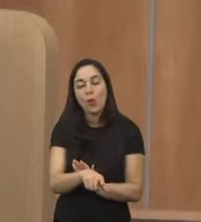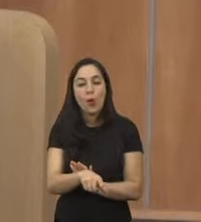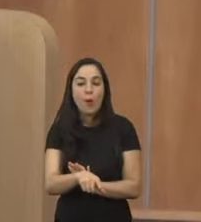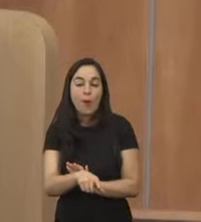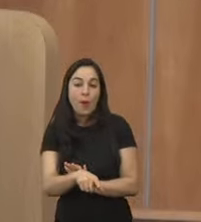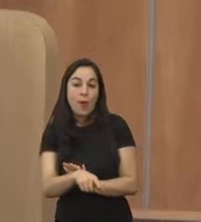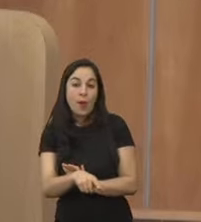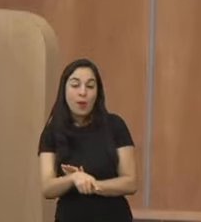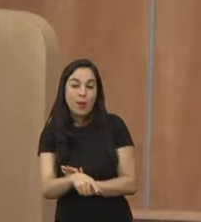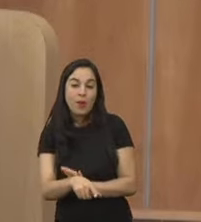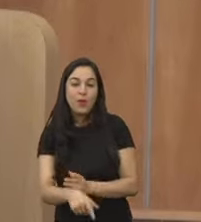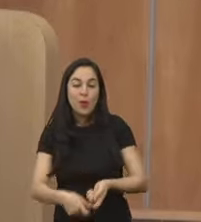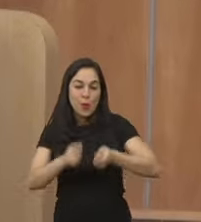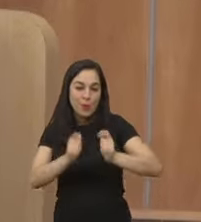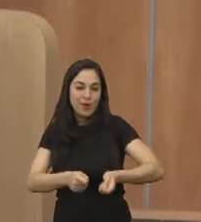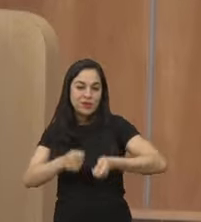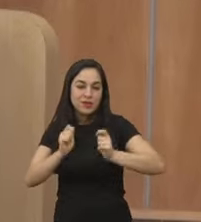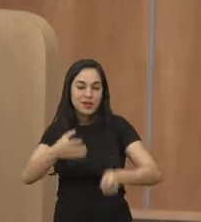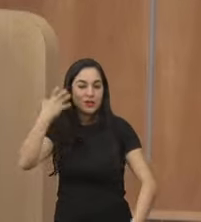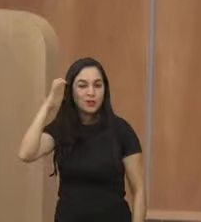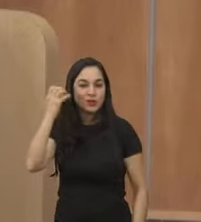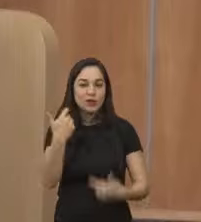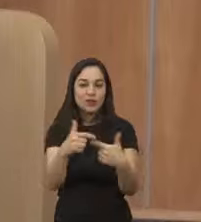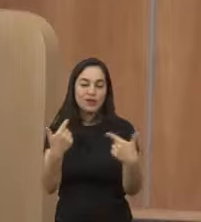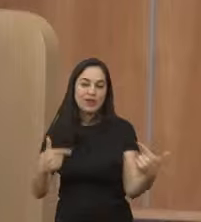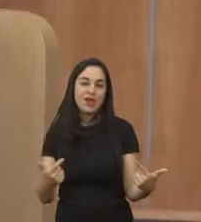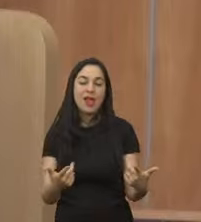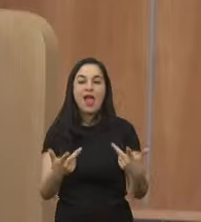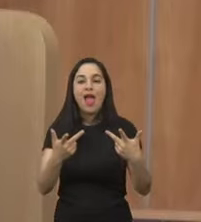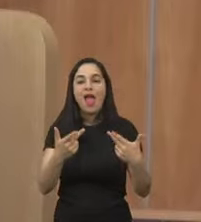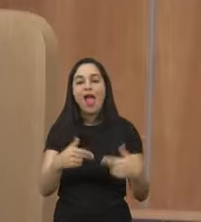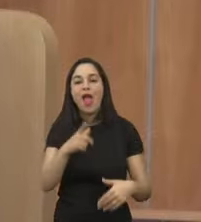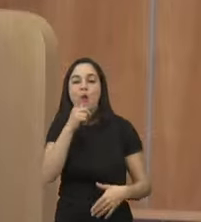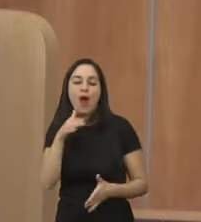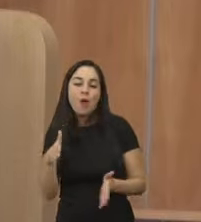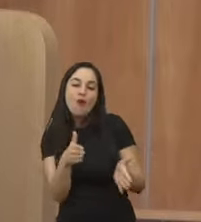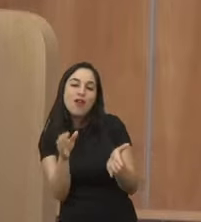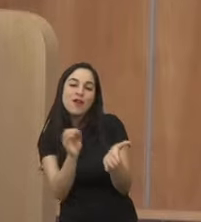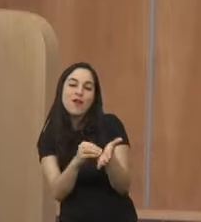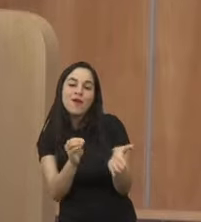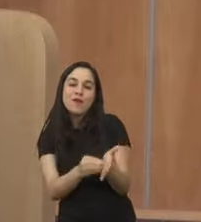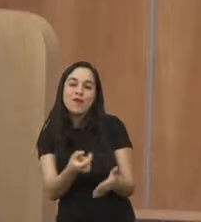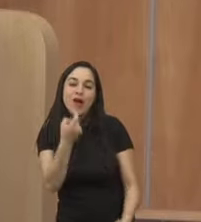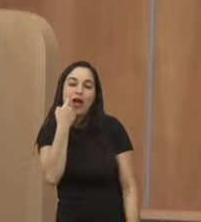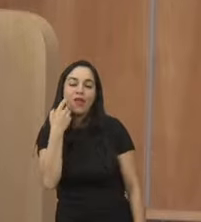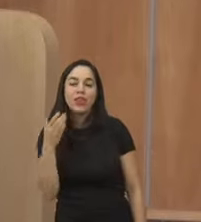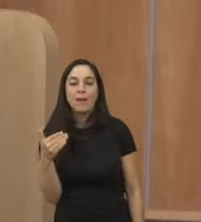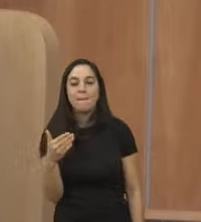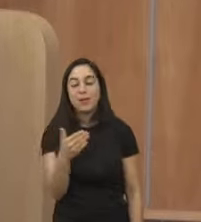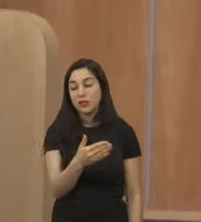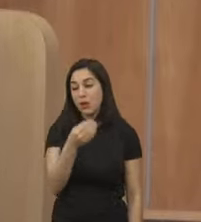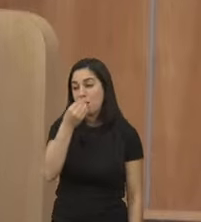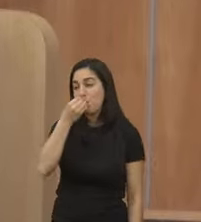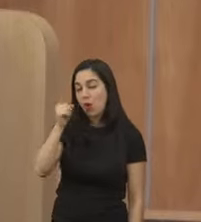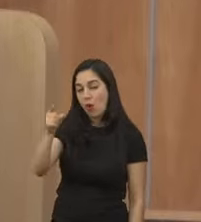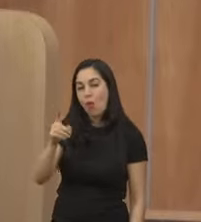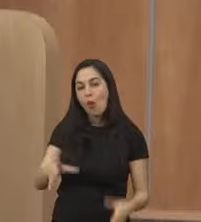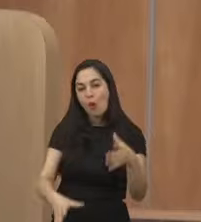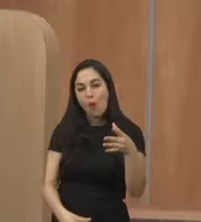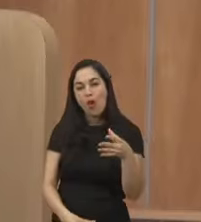um rio sem peixe, não tem sentido nenhum, tá? Onde aí, graças a Deus, o Gabriel tirou a emenda